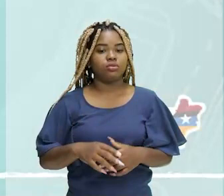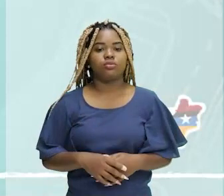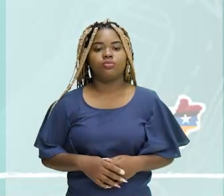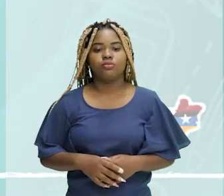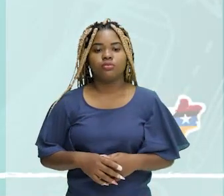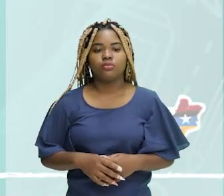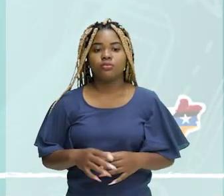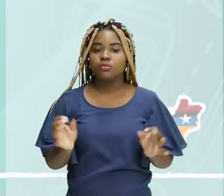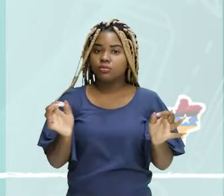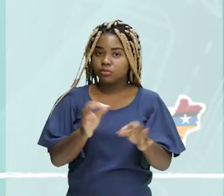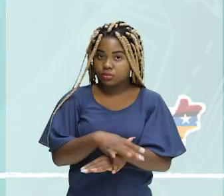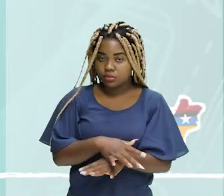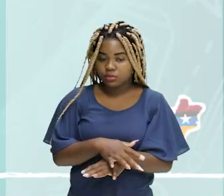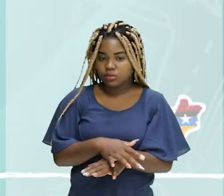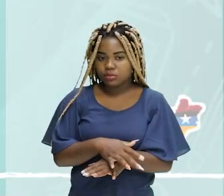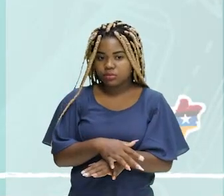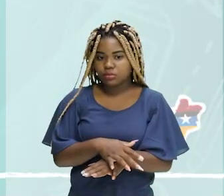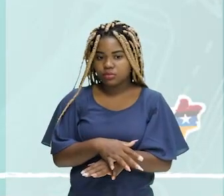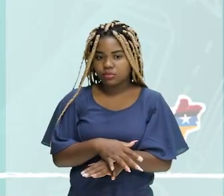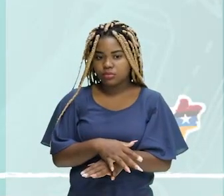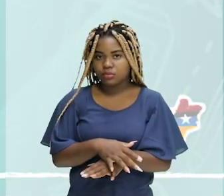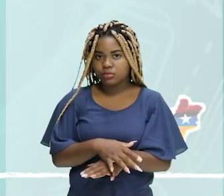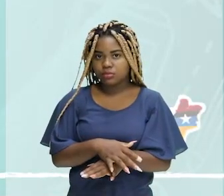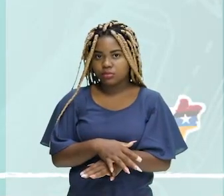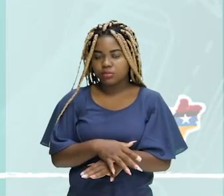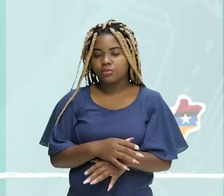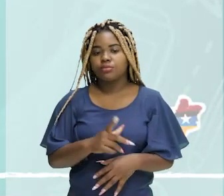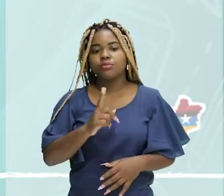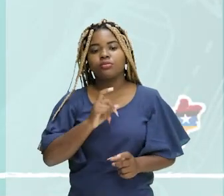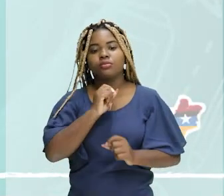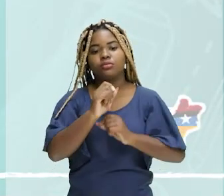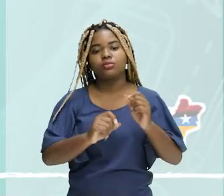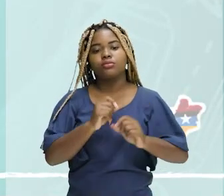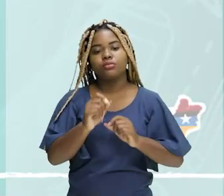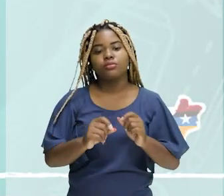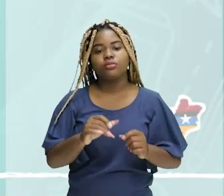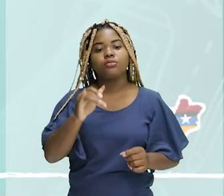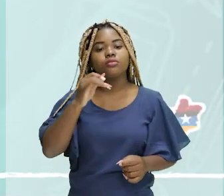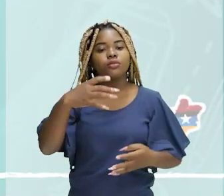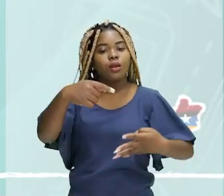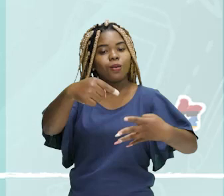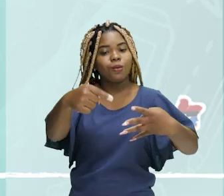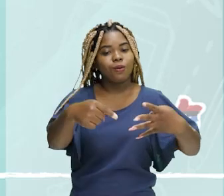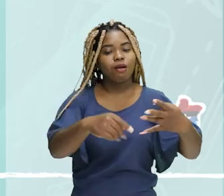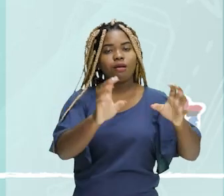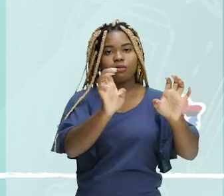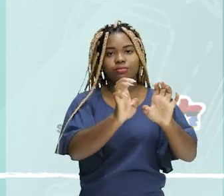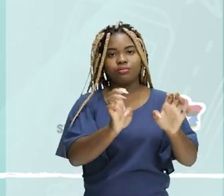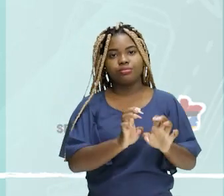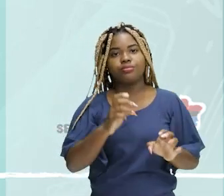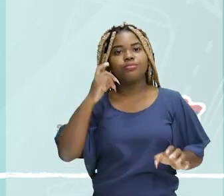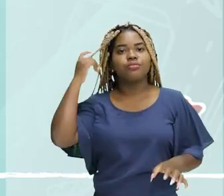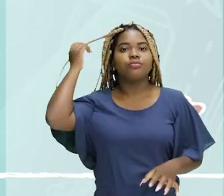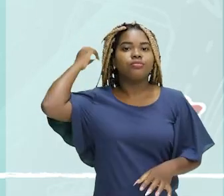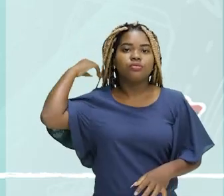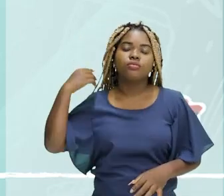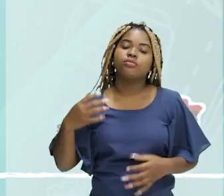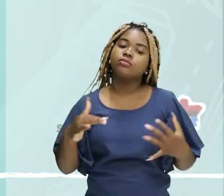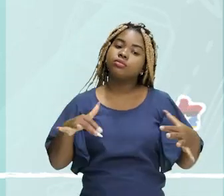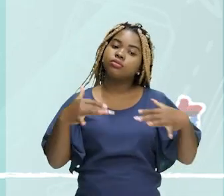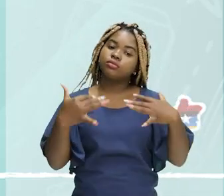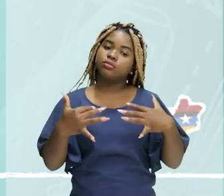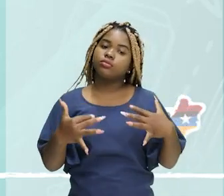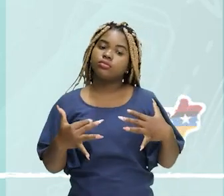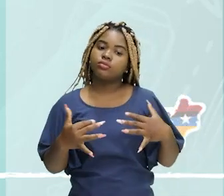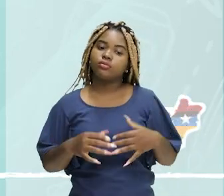só para fechar, tem aqui, eu trouxe para vocês, ó, 4 estruturas. E observem